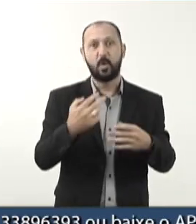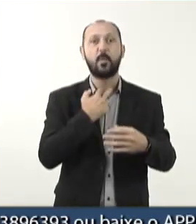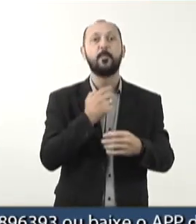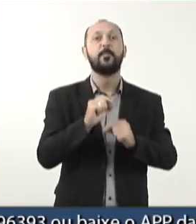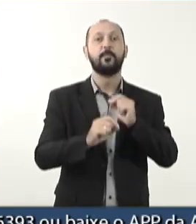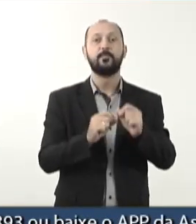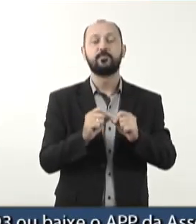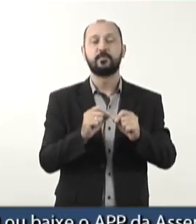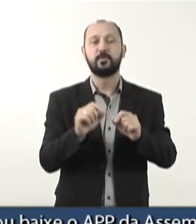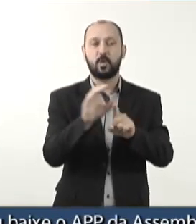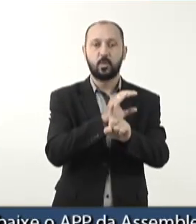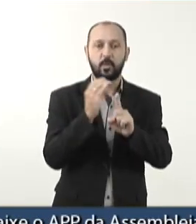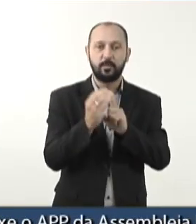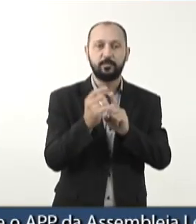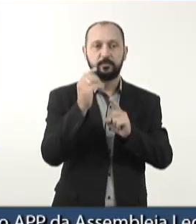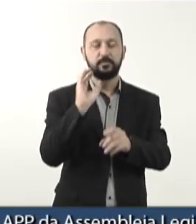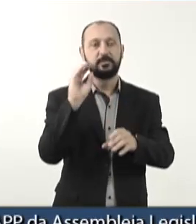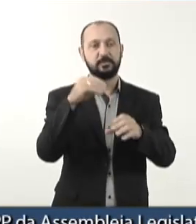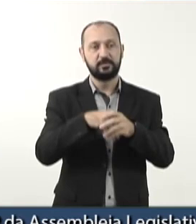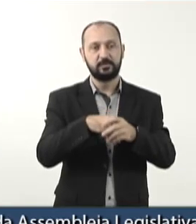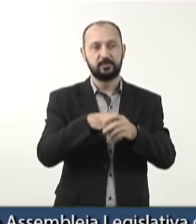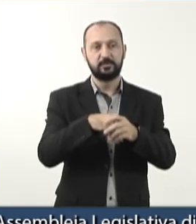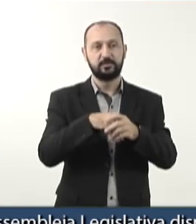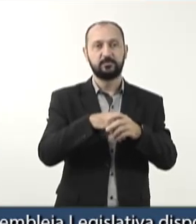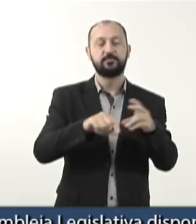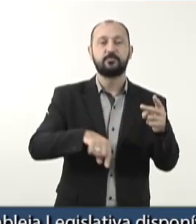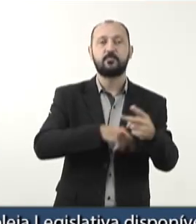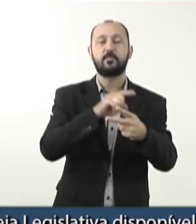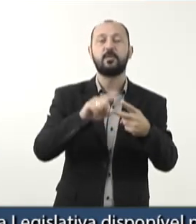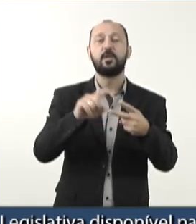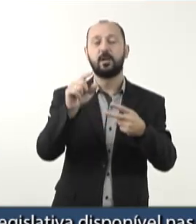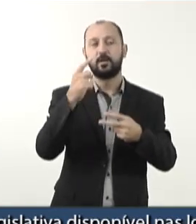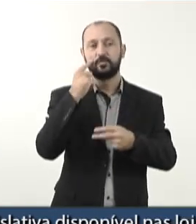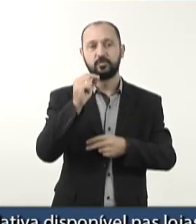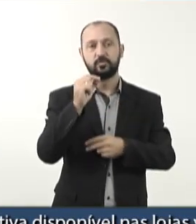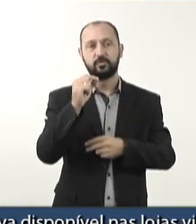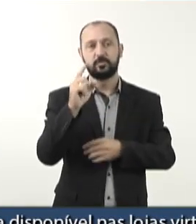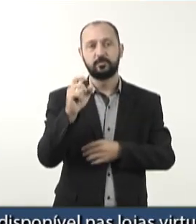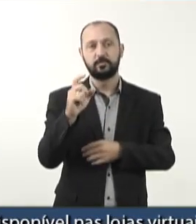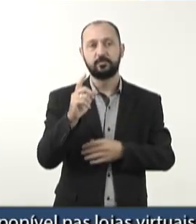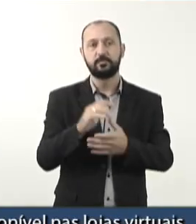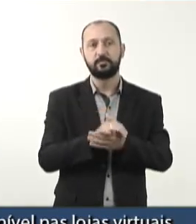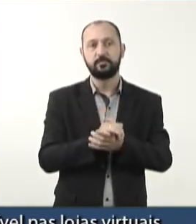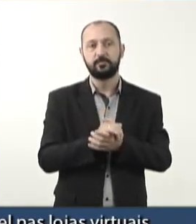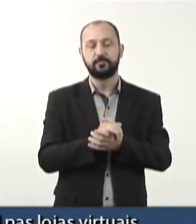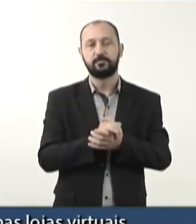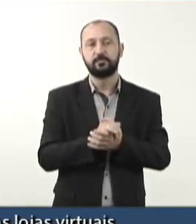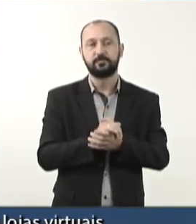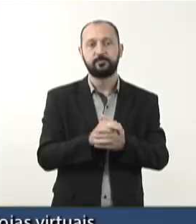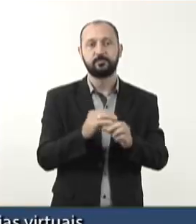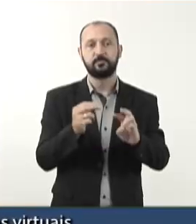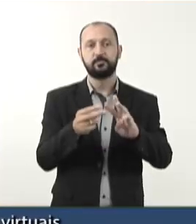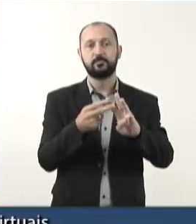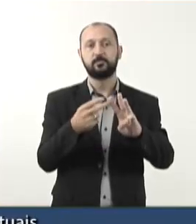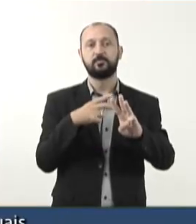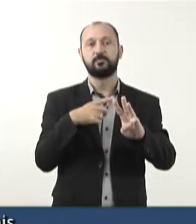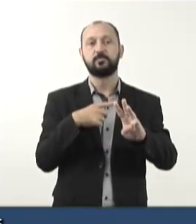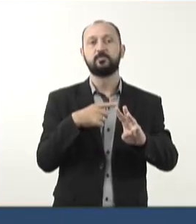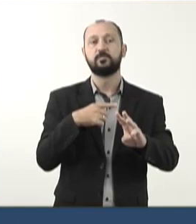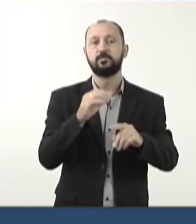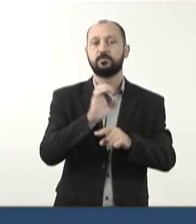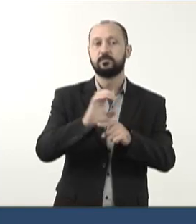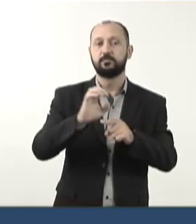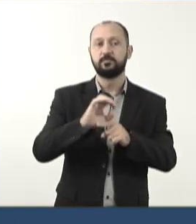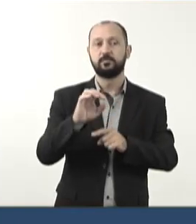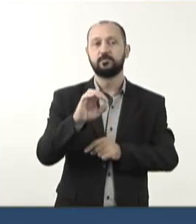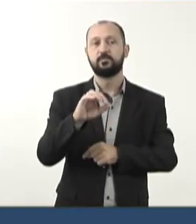pode deixar uma comunidade dentro da segunda cidade maior de Dourados e a maior reserva indígena do Estado, com quase